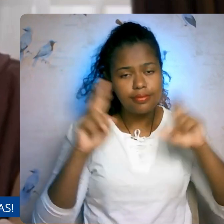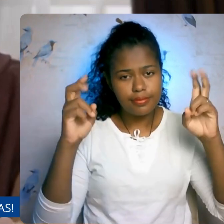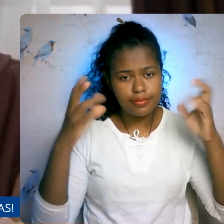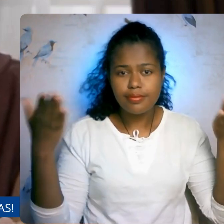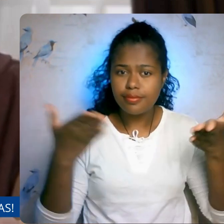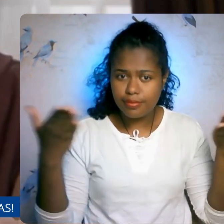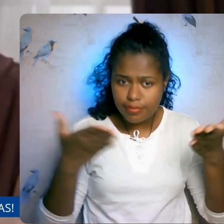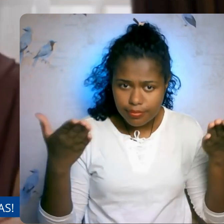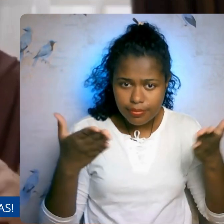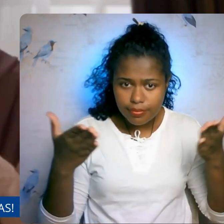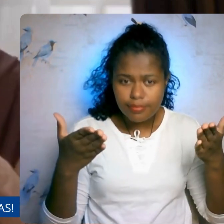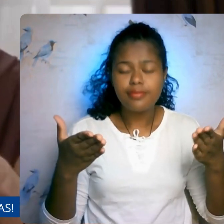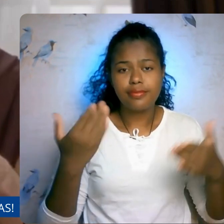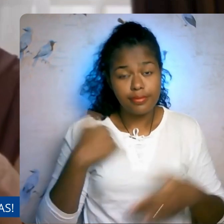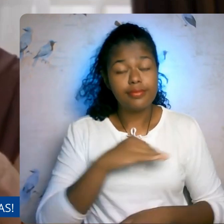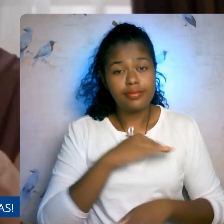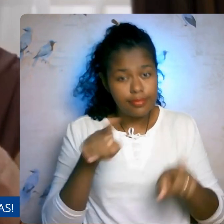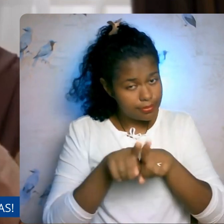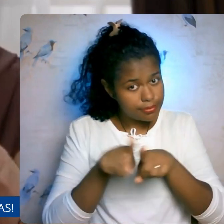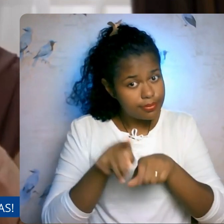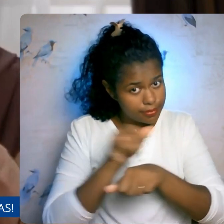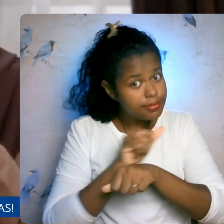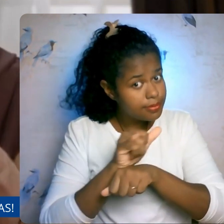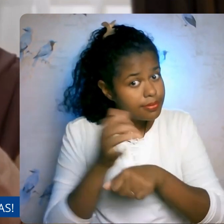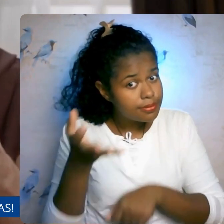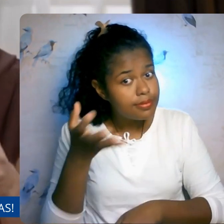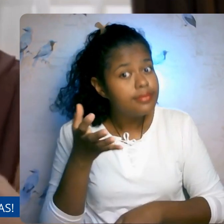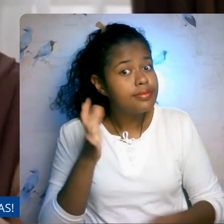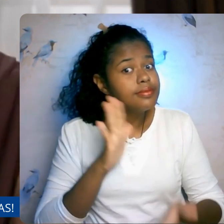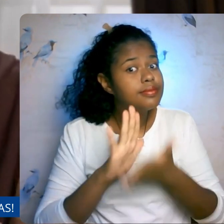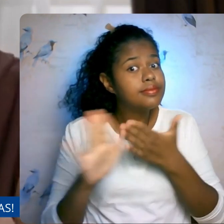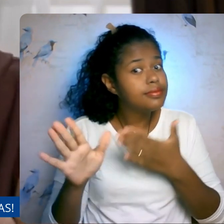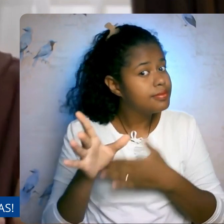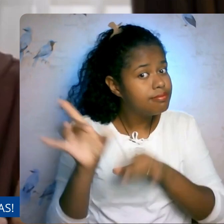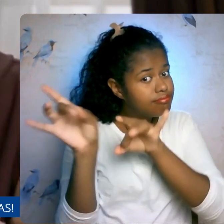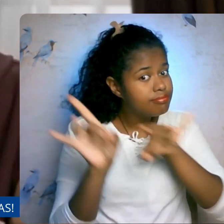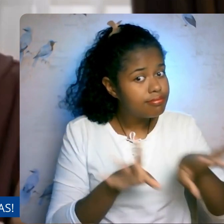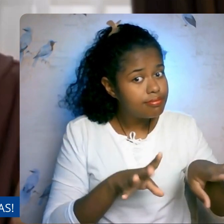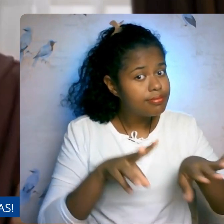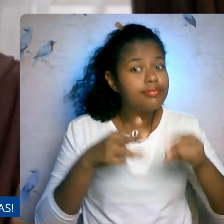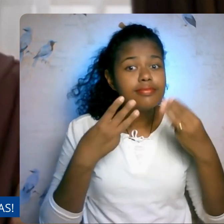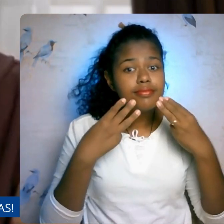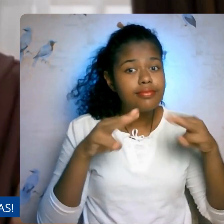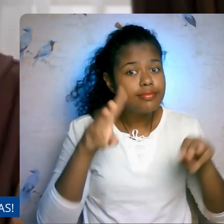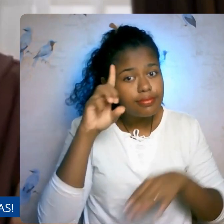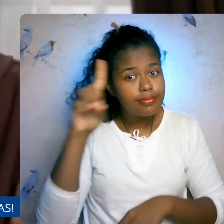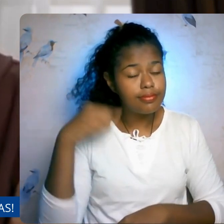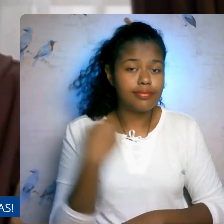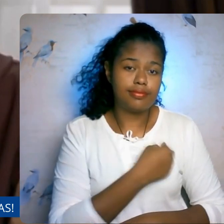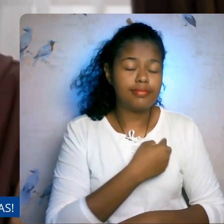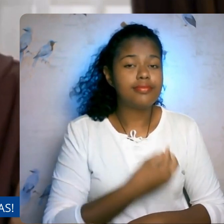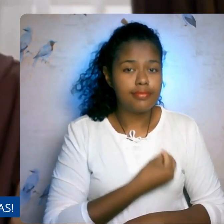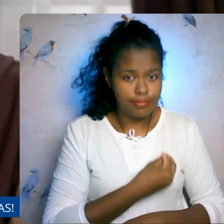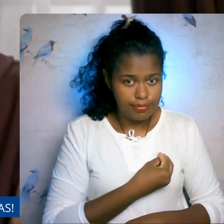tem muito a nos dizer porque às vezes também nós queremos fugir do chamado de Deus para a nossa vida. E não vale a